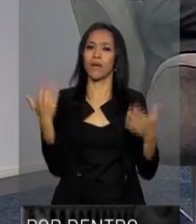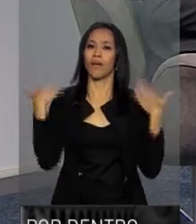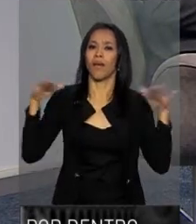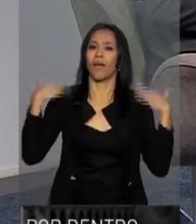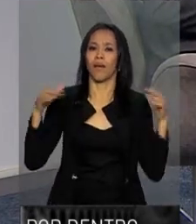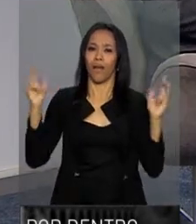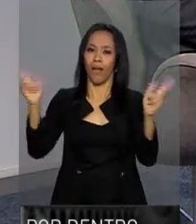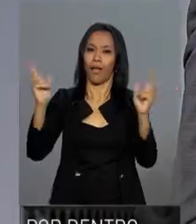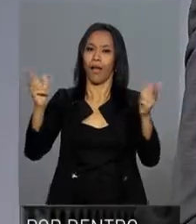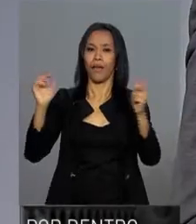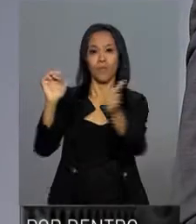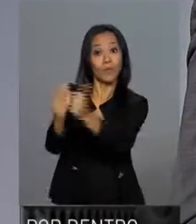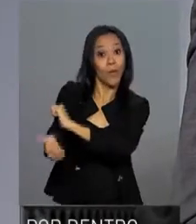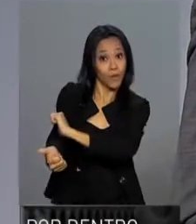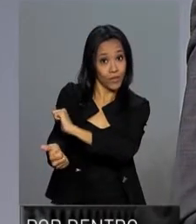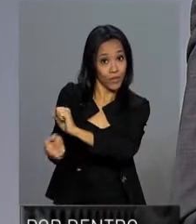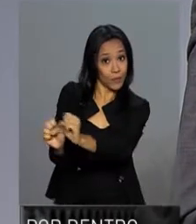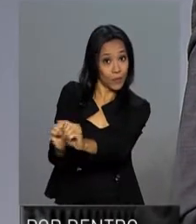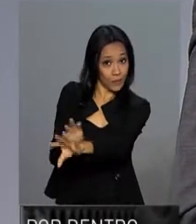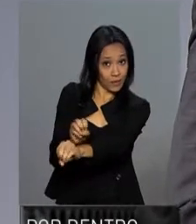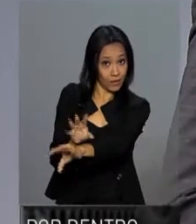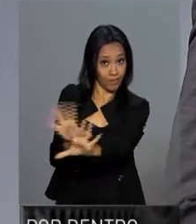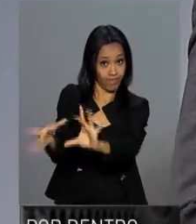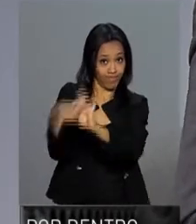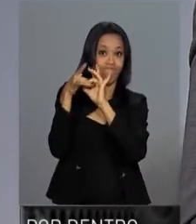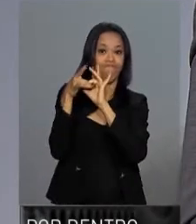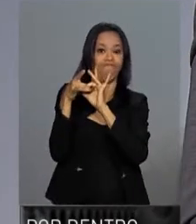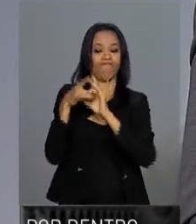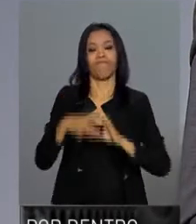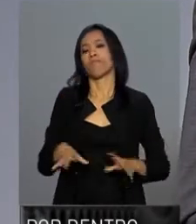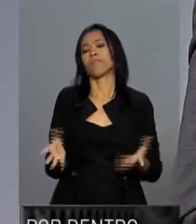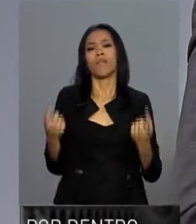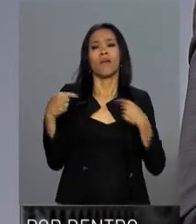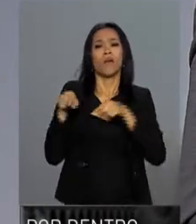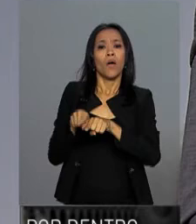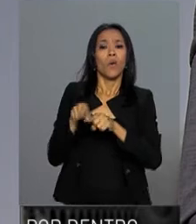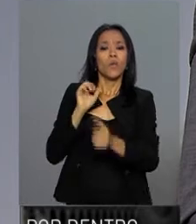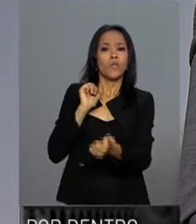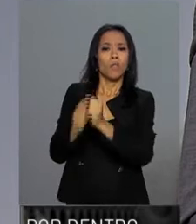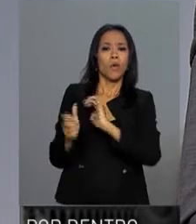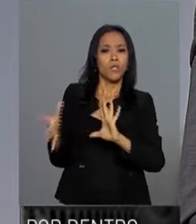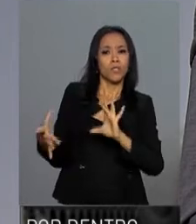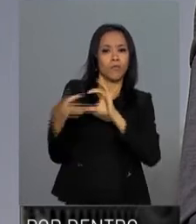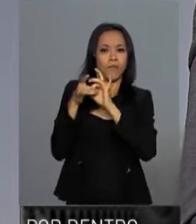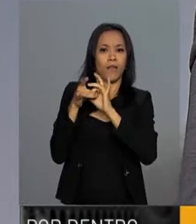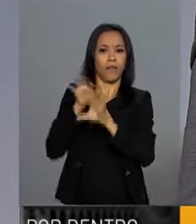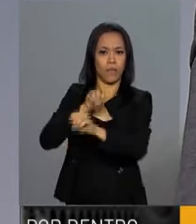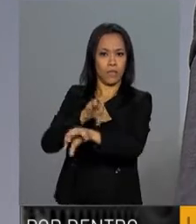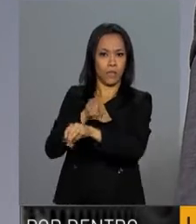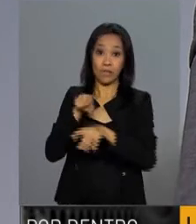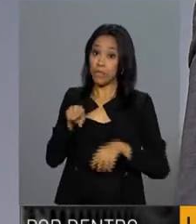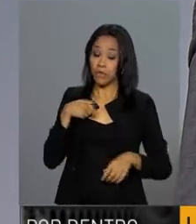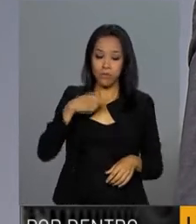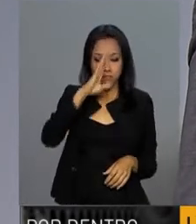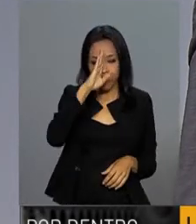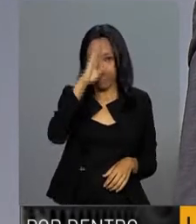educacional um esporte educacional é um instrumento fundamental